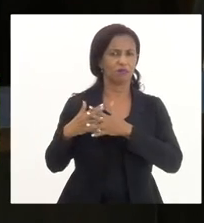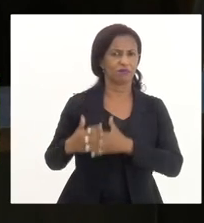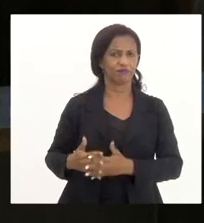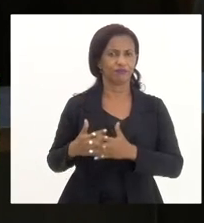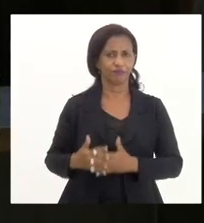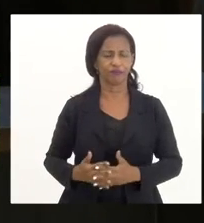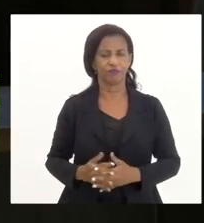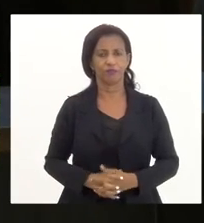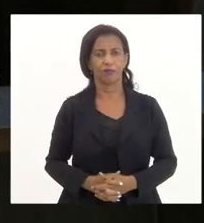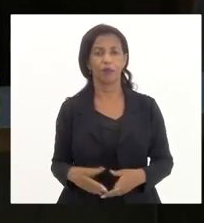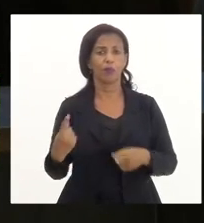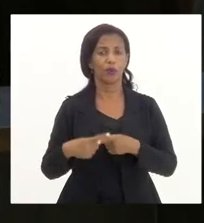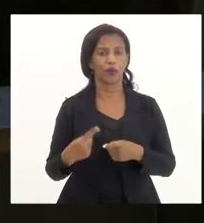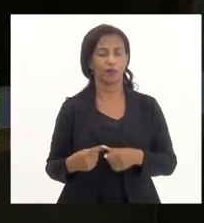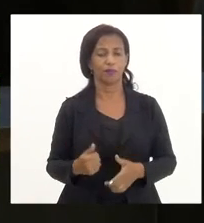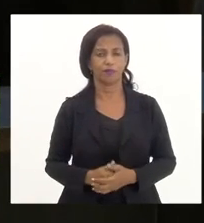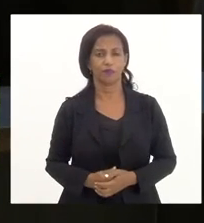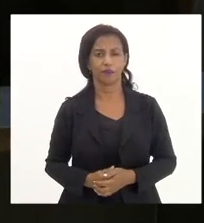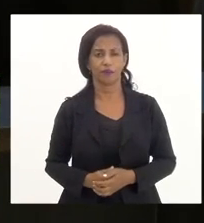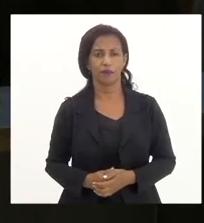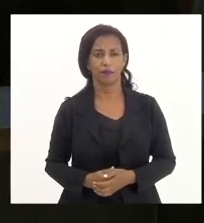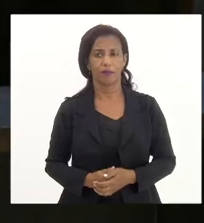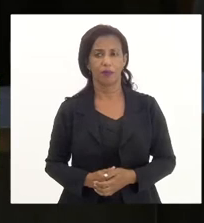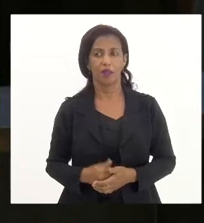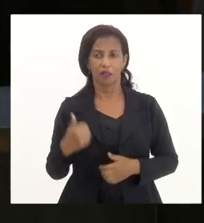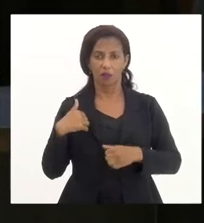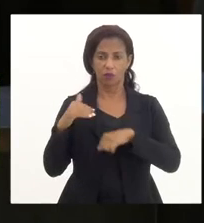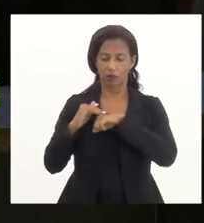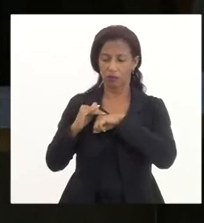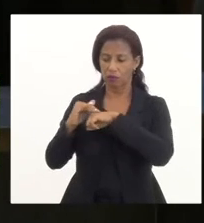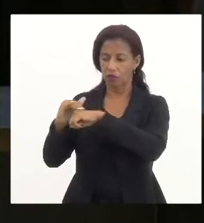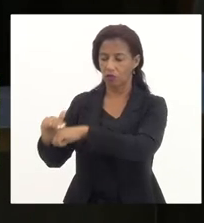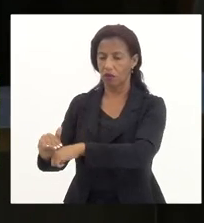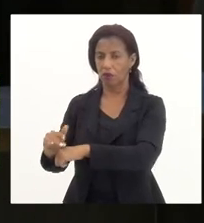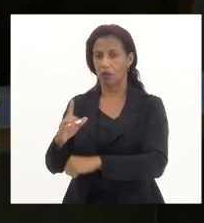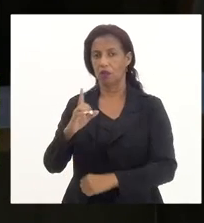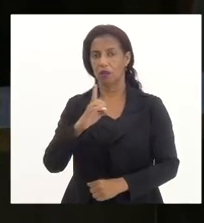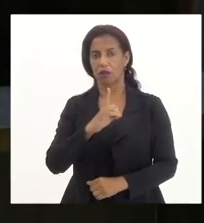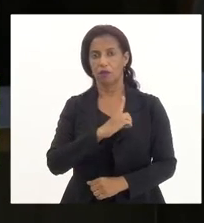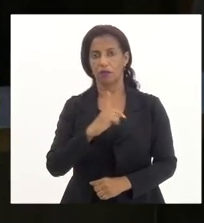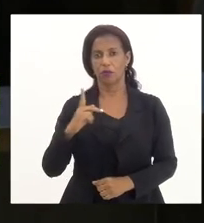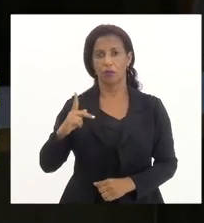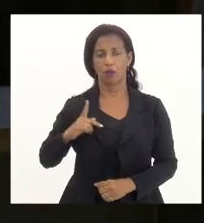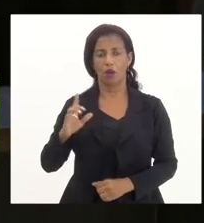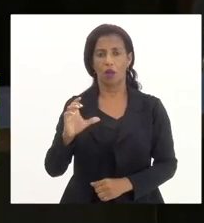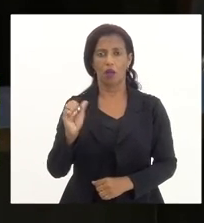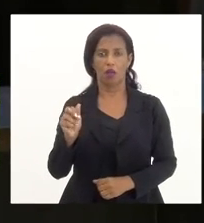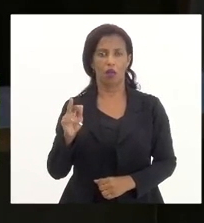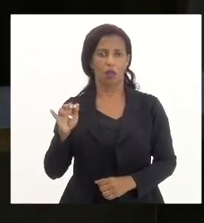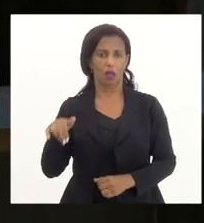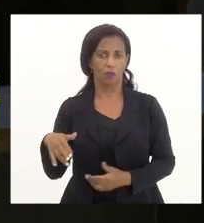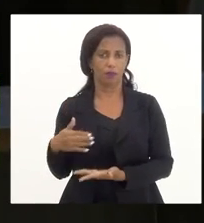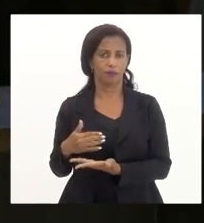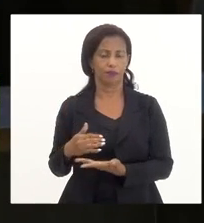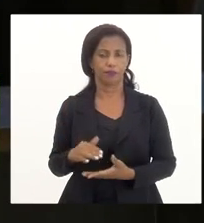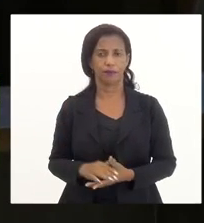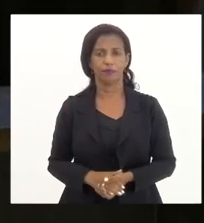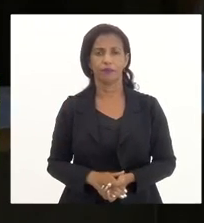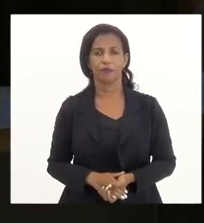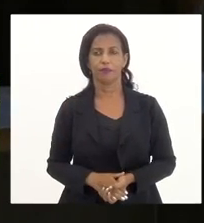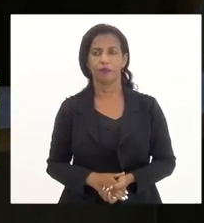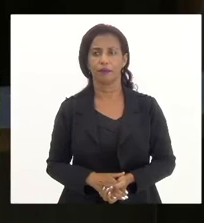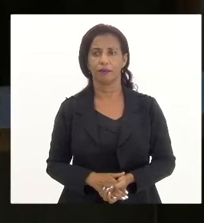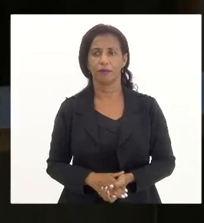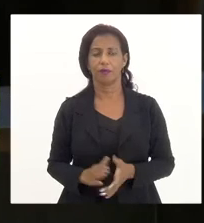legais porque tá aqui conversando sobre isso com a defensor a doutora Carla e